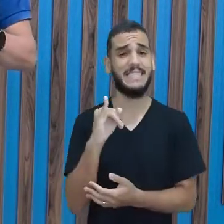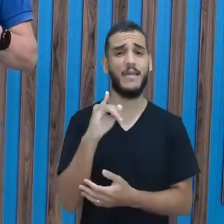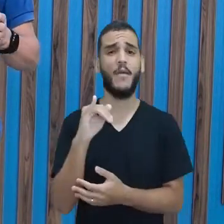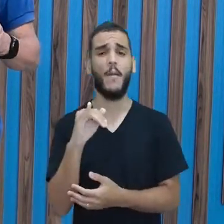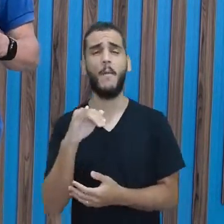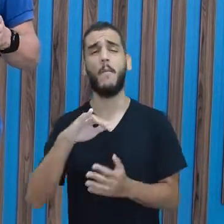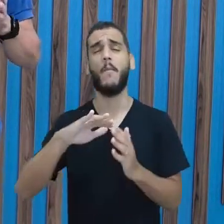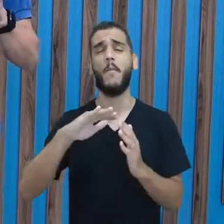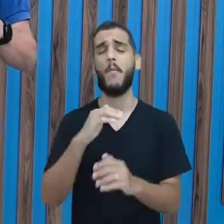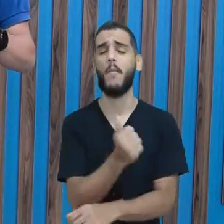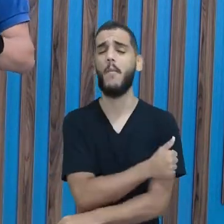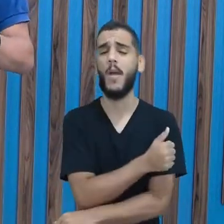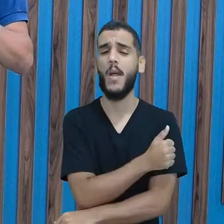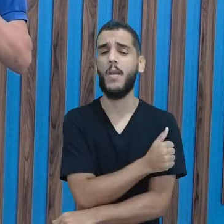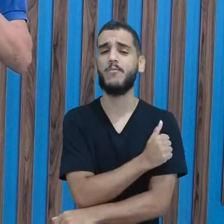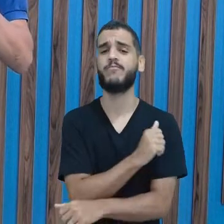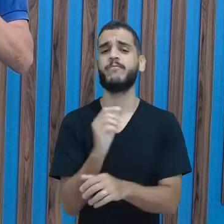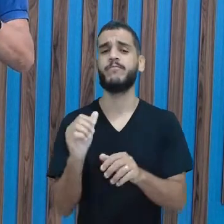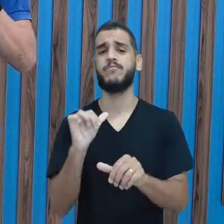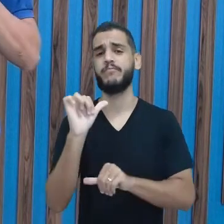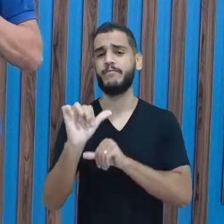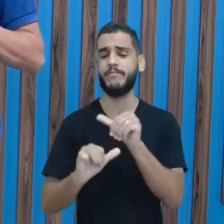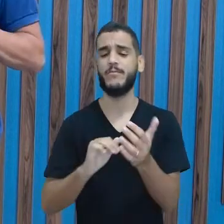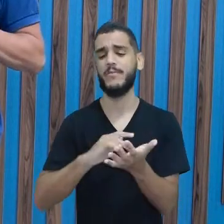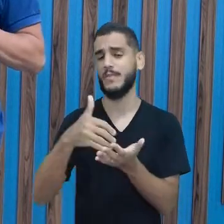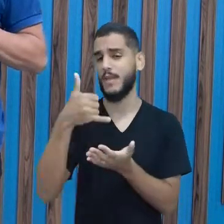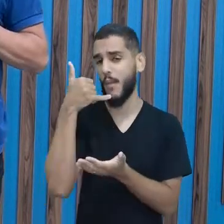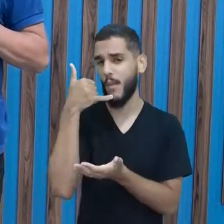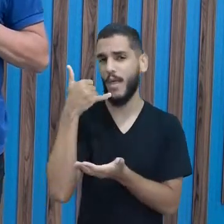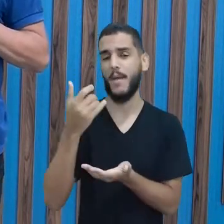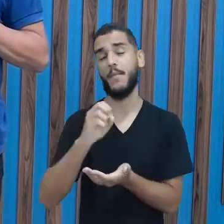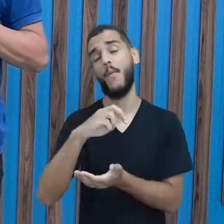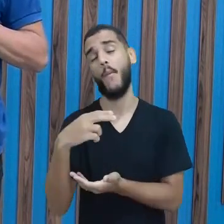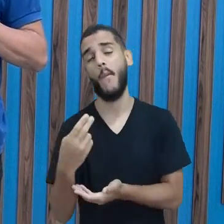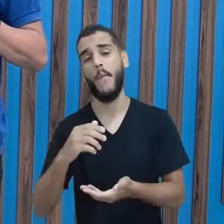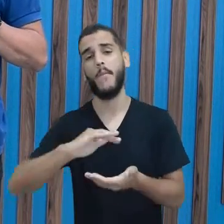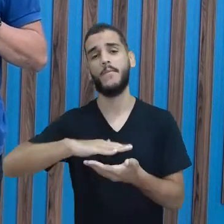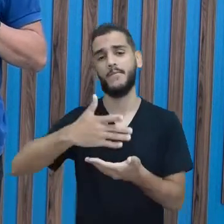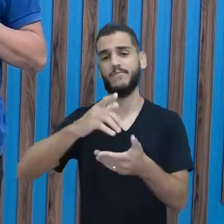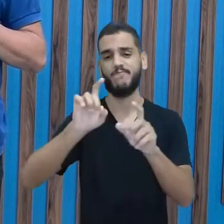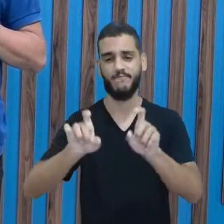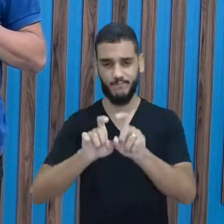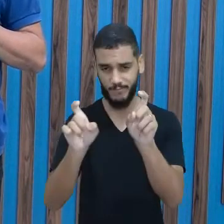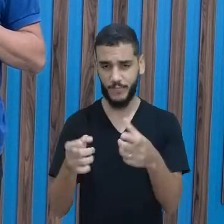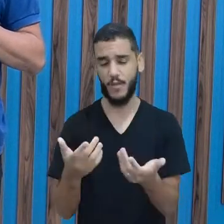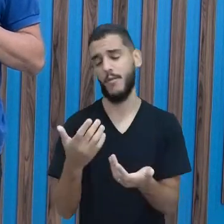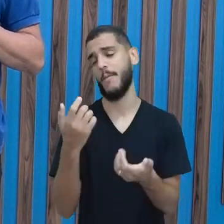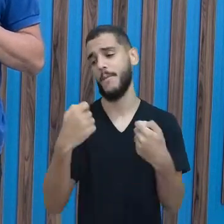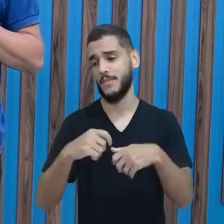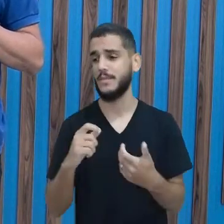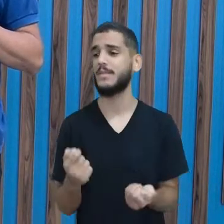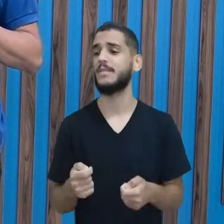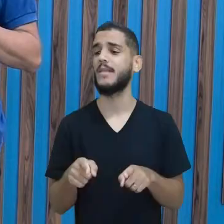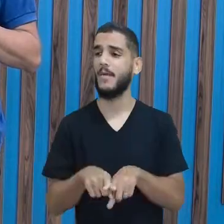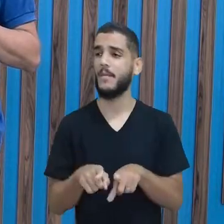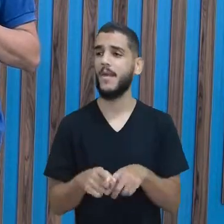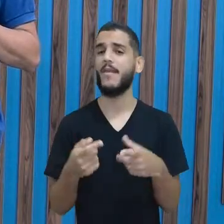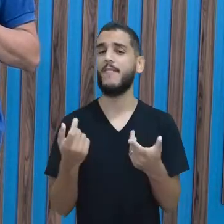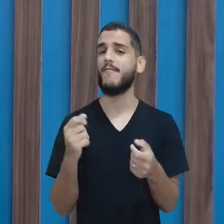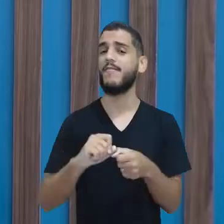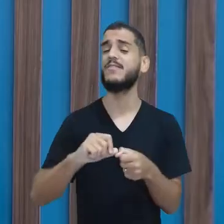acho no YouTube, não, no seu computador, né? Ele quer que ele faz? O que é que ele faz aí